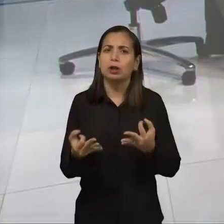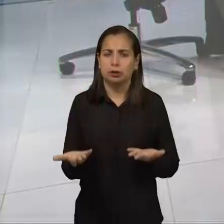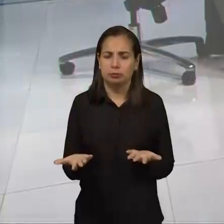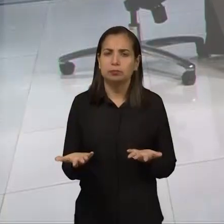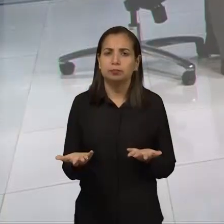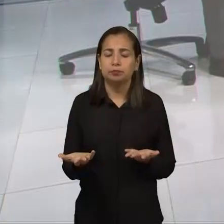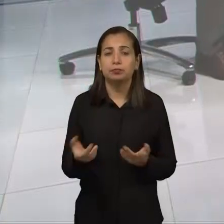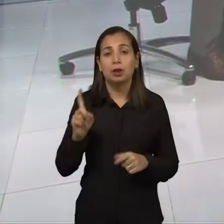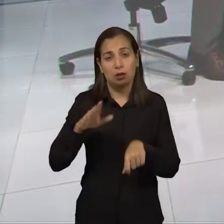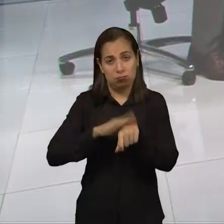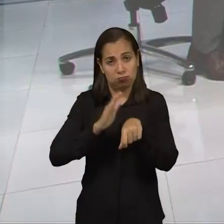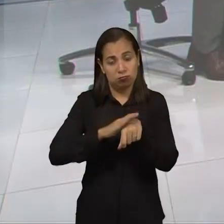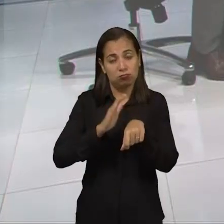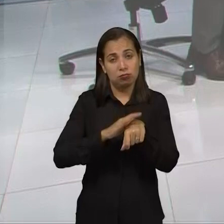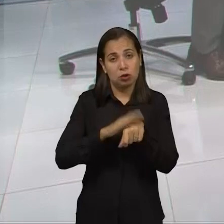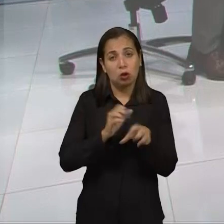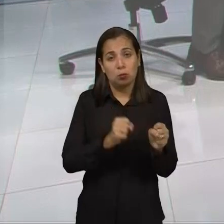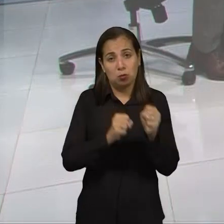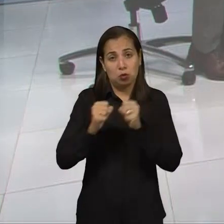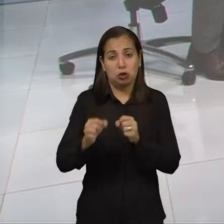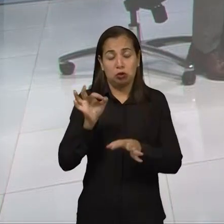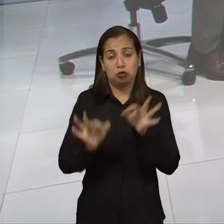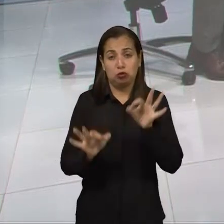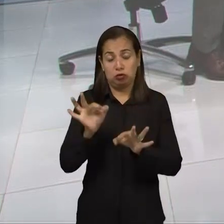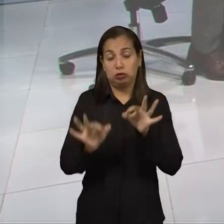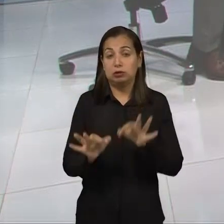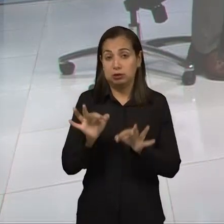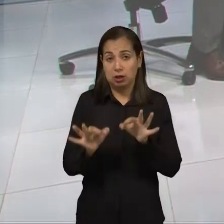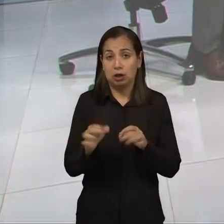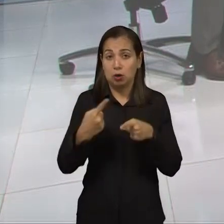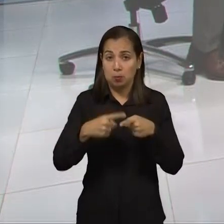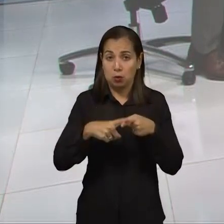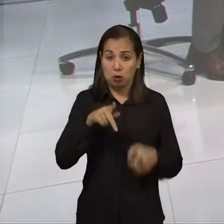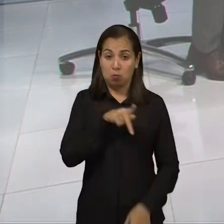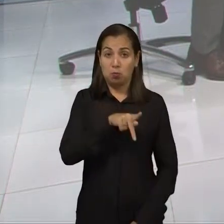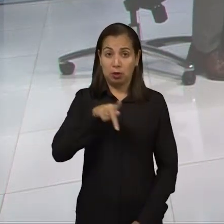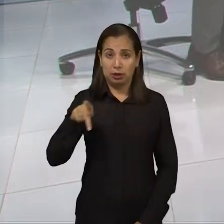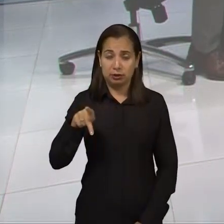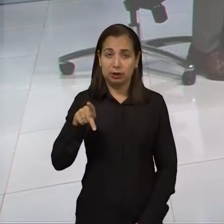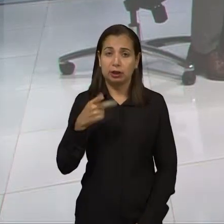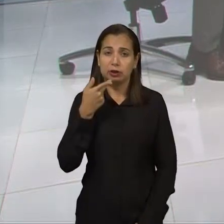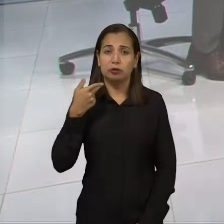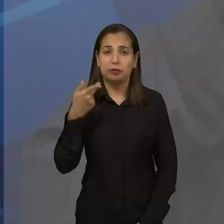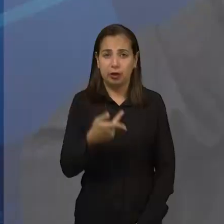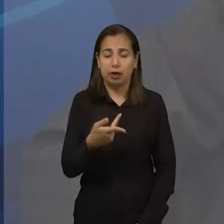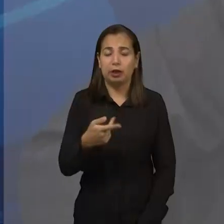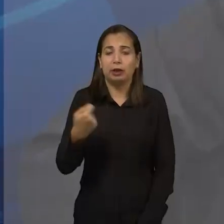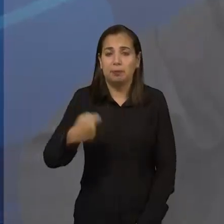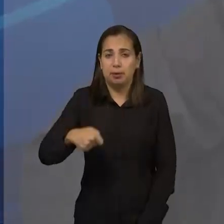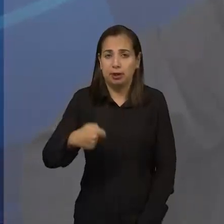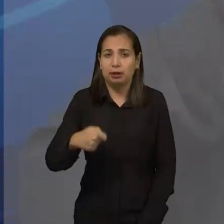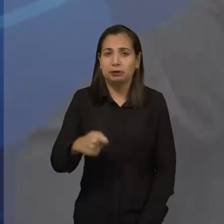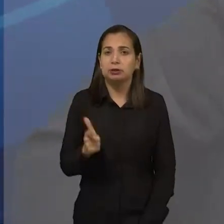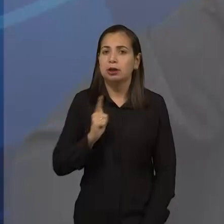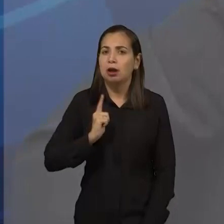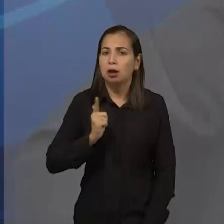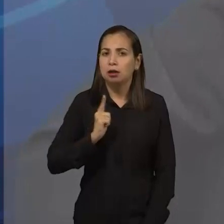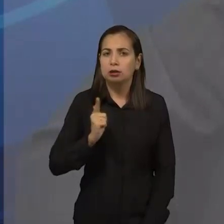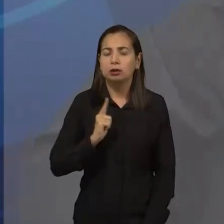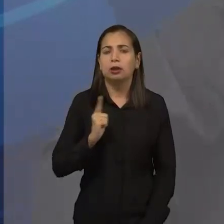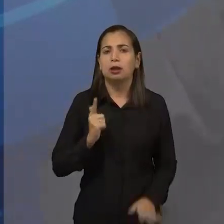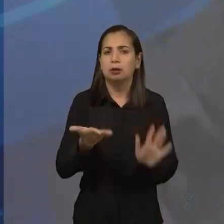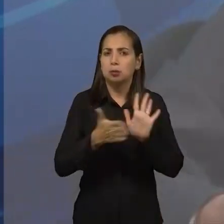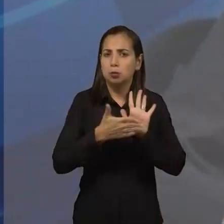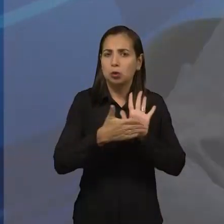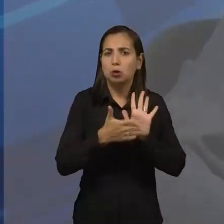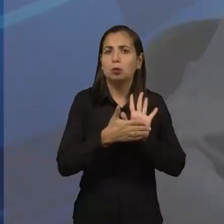Poder Judiciário, creio eu, Hélio. Ou seja, para um presidente da República se imiscuir nisso, ele vai ser encarado como? Se ele